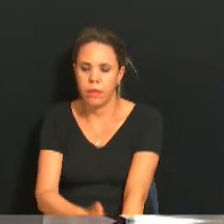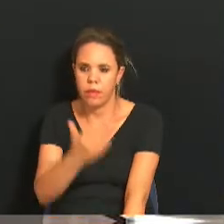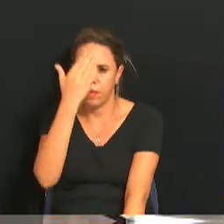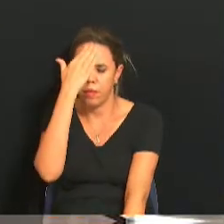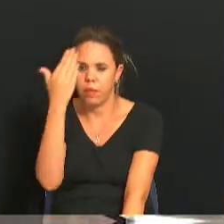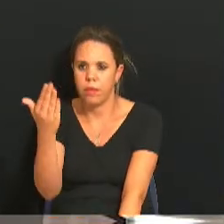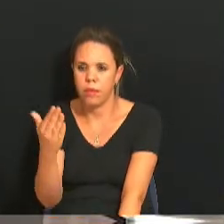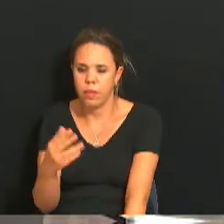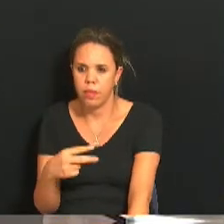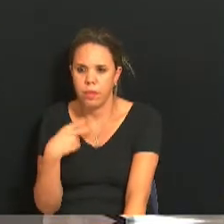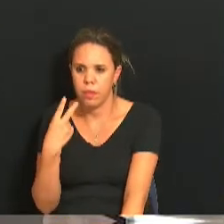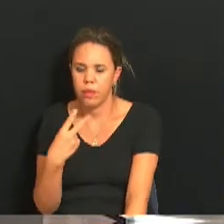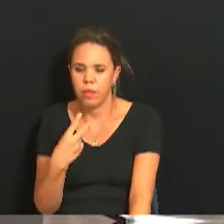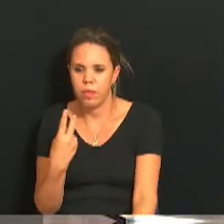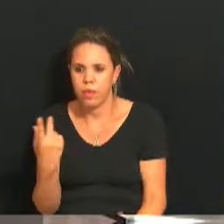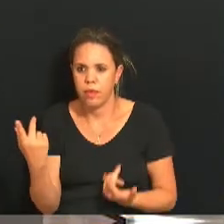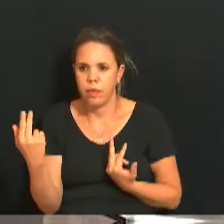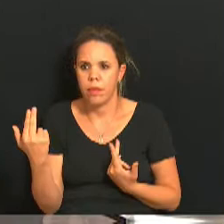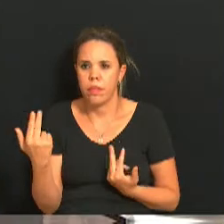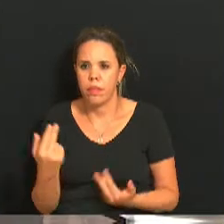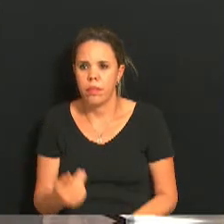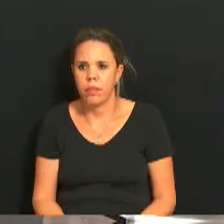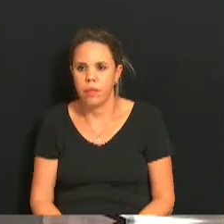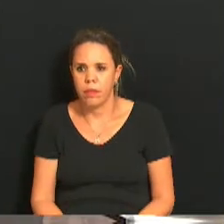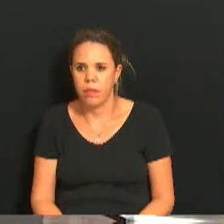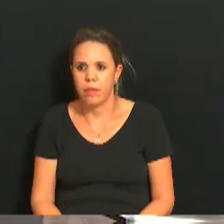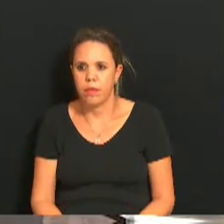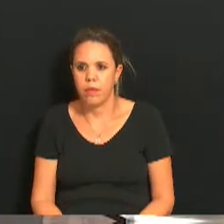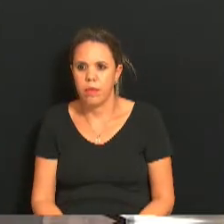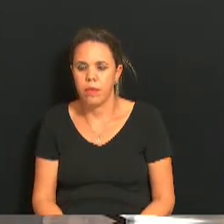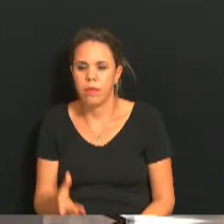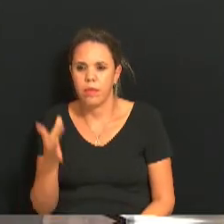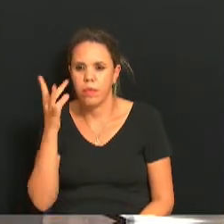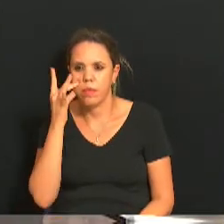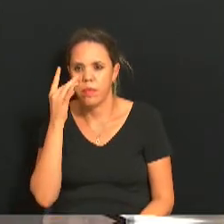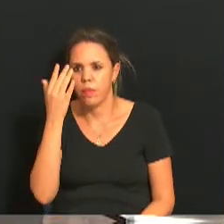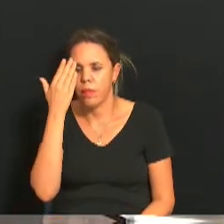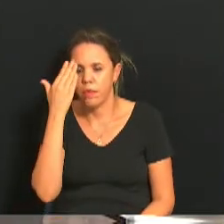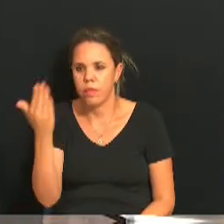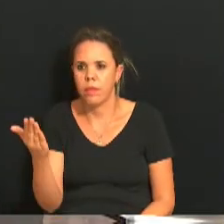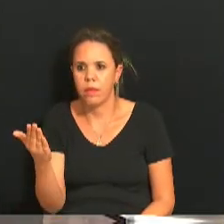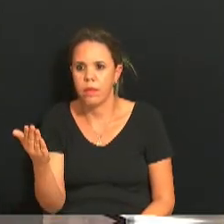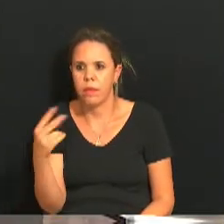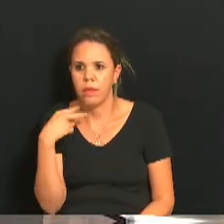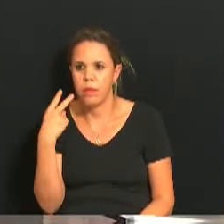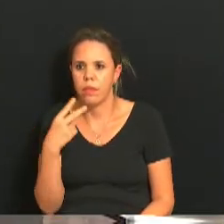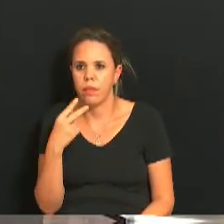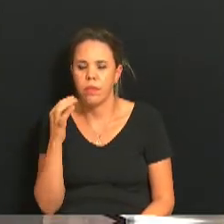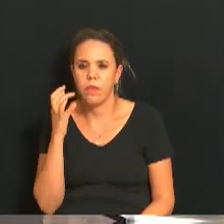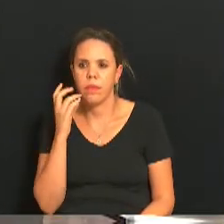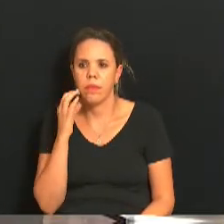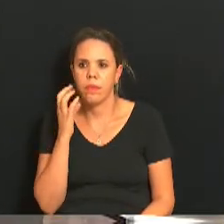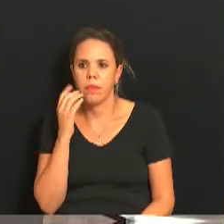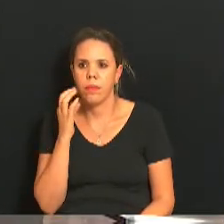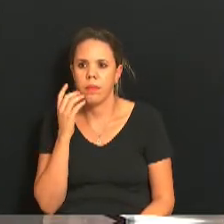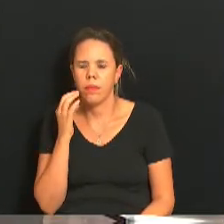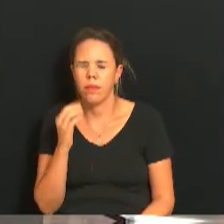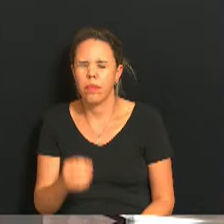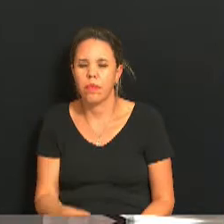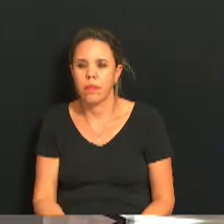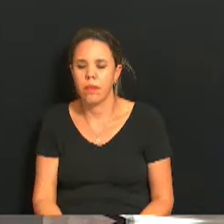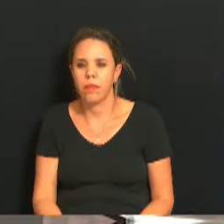vereador Eu também a presença do vereador Igor T Igor Diego